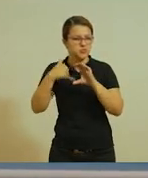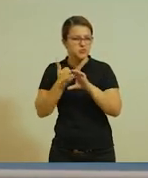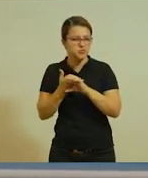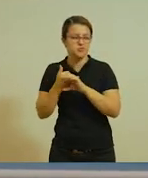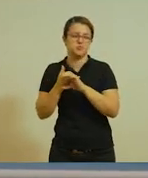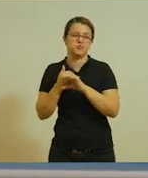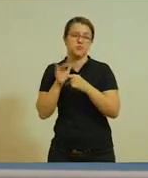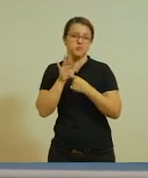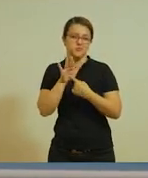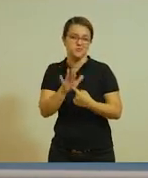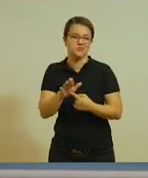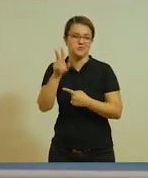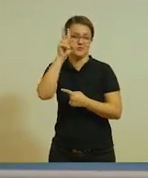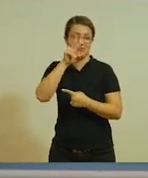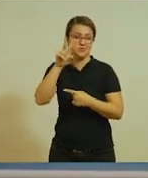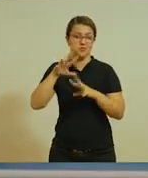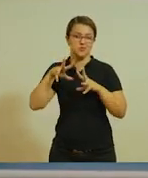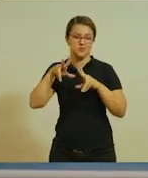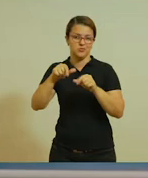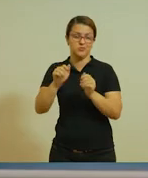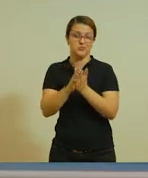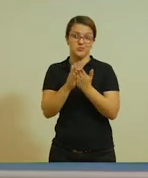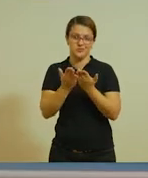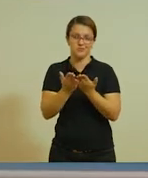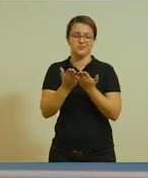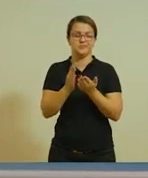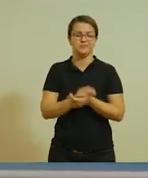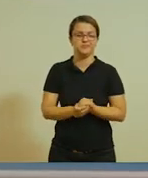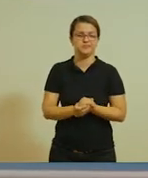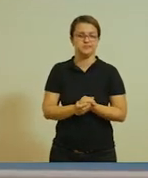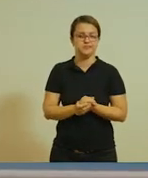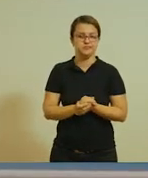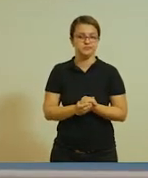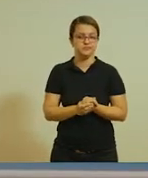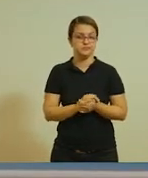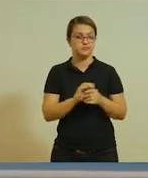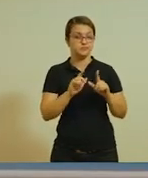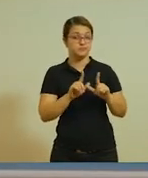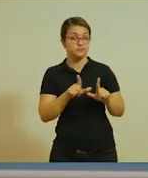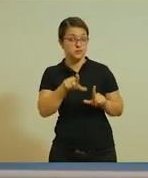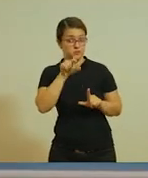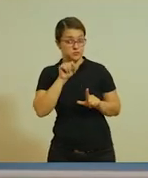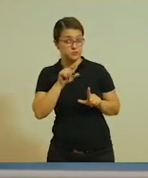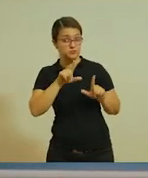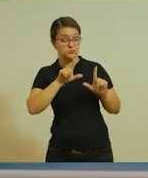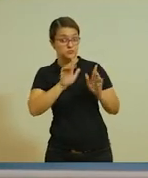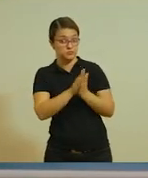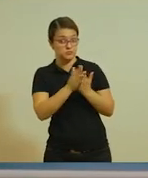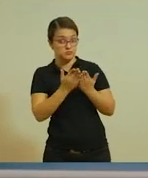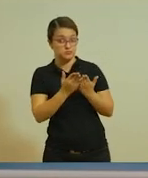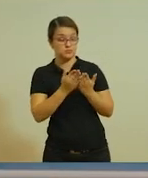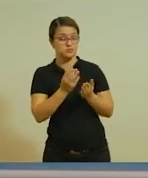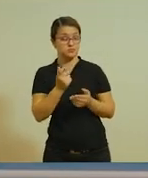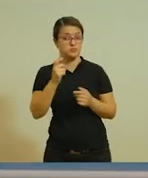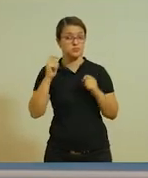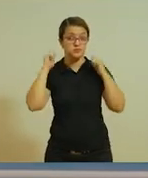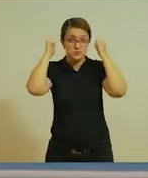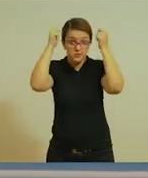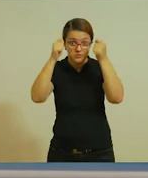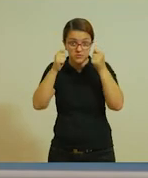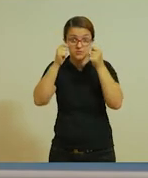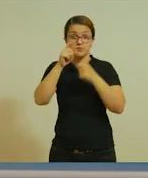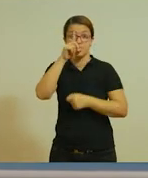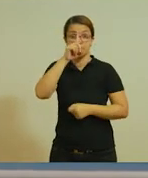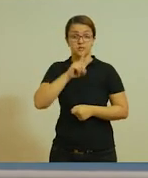história completa do livro. Bem, vamos à leitura do trecho que está selecionado para a nossa aula.